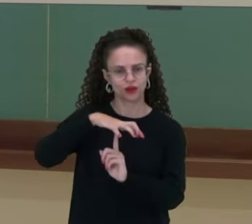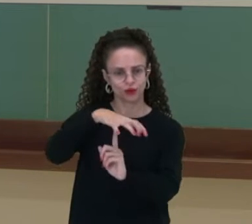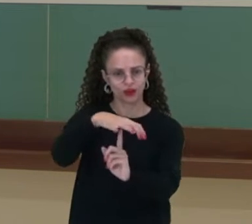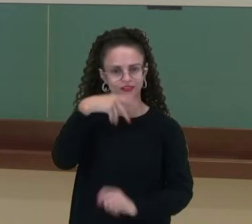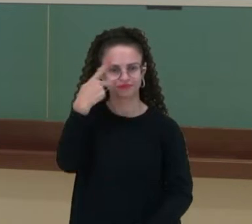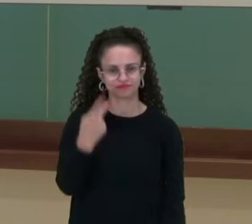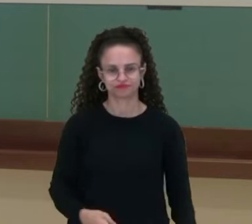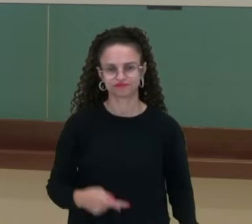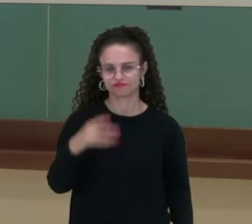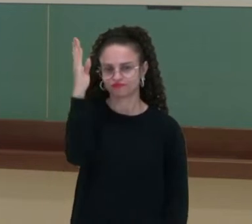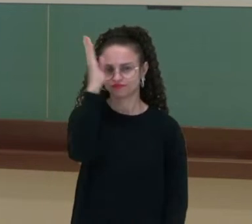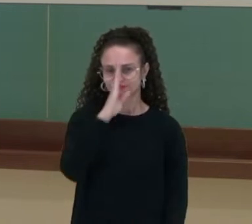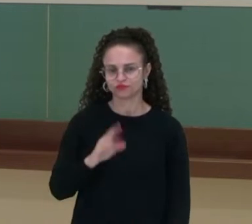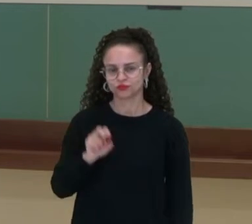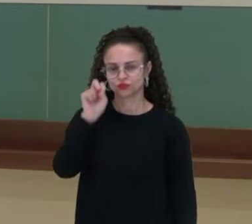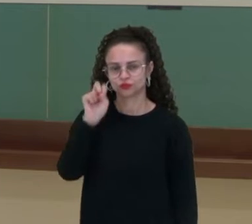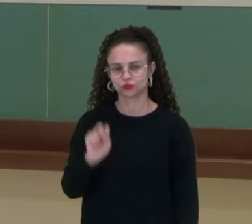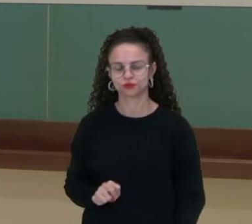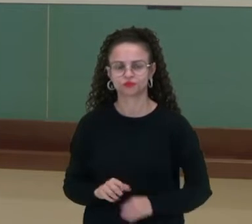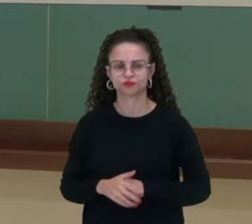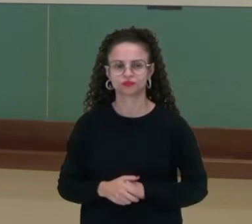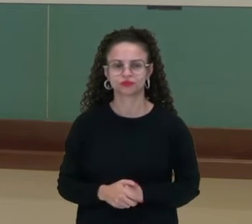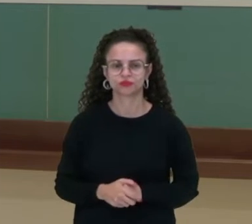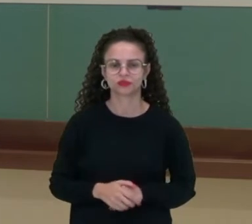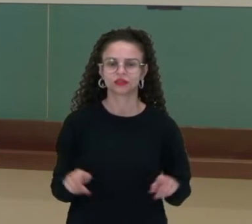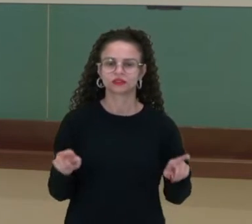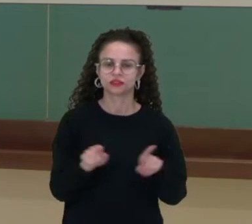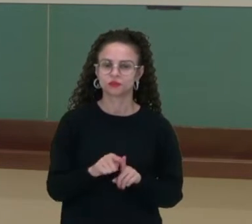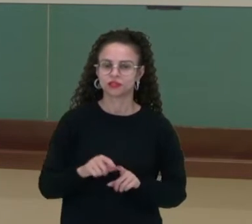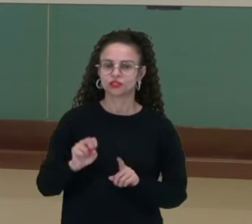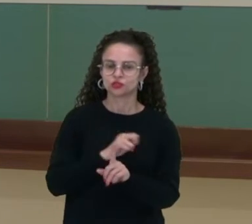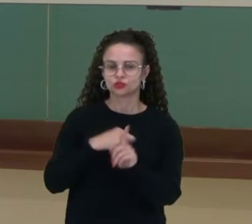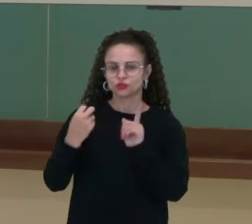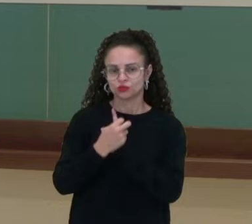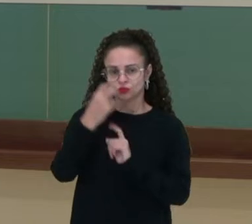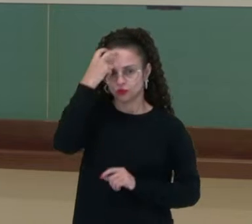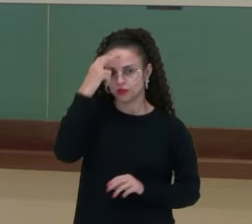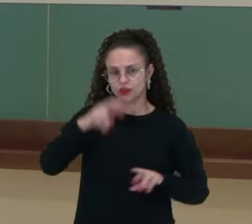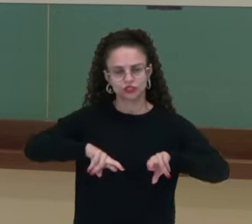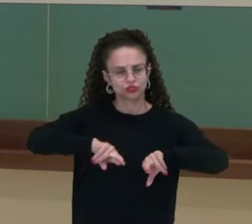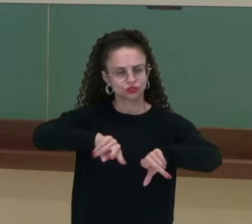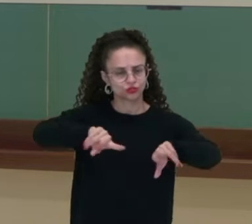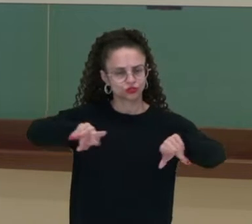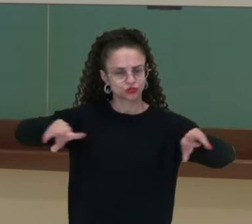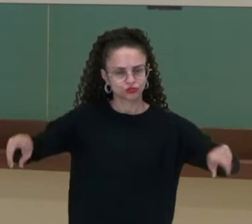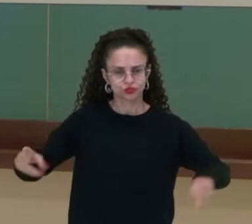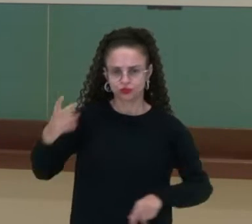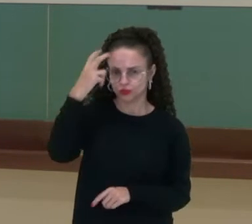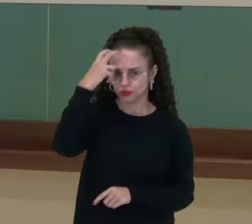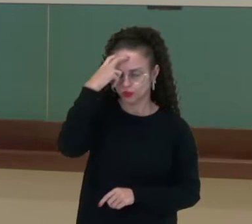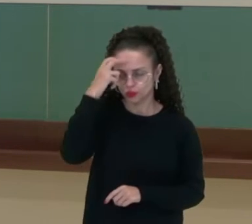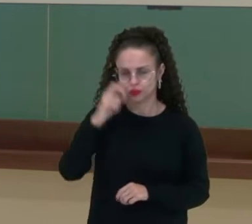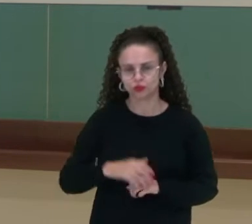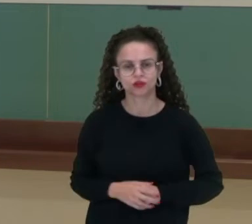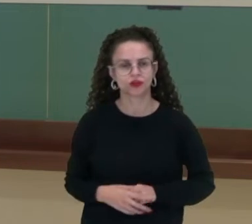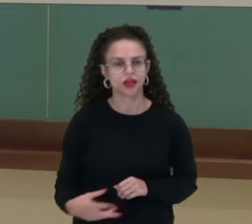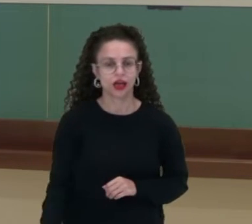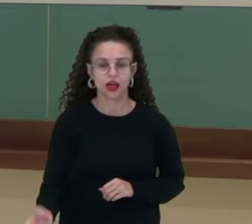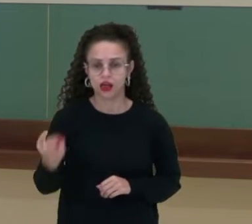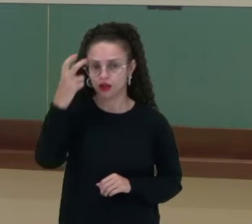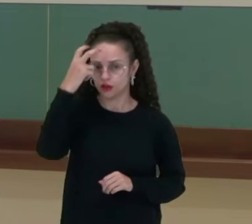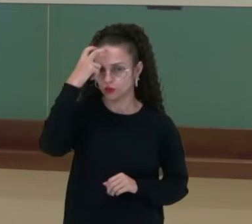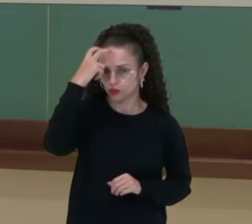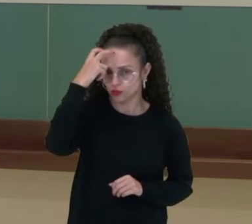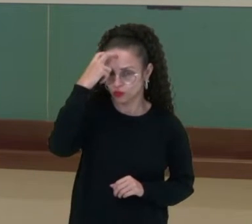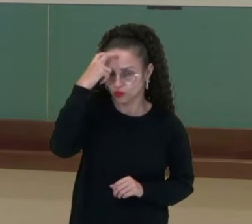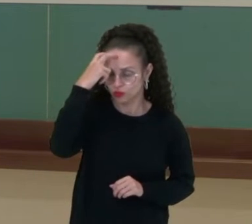tá bom? Muito bem. E a questão sociocultural também, tem muita variedade de culturas, né? Desde a cultura cabocla, a